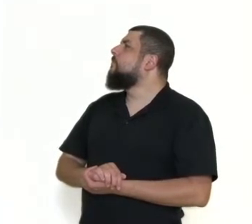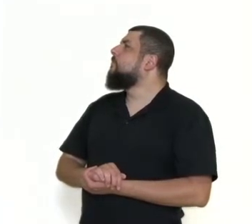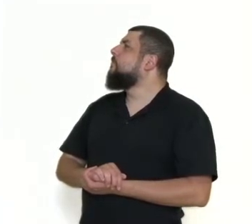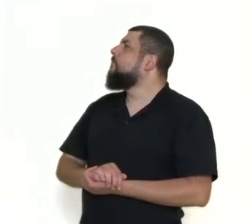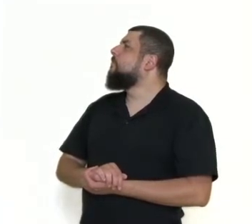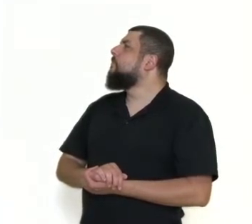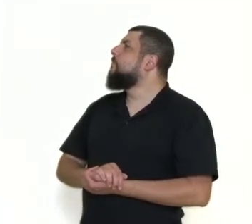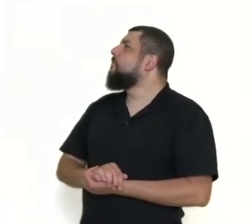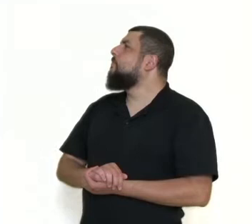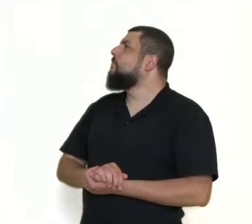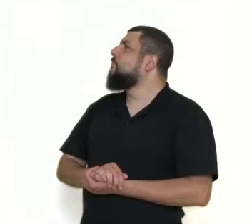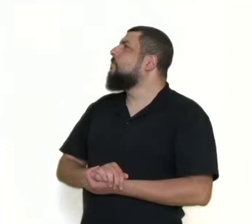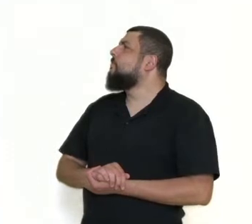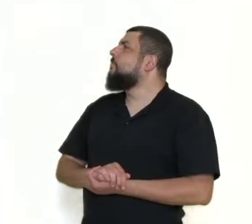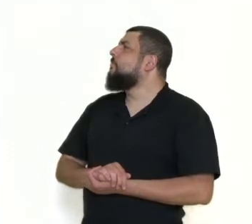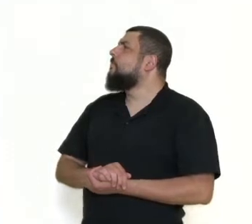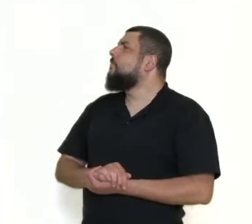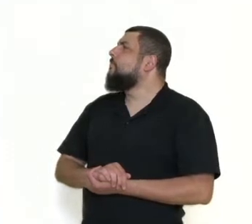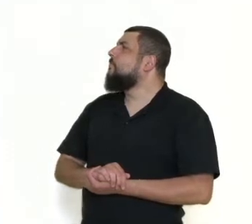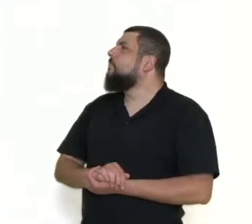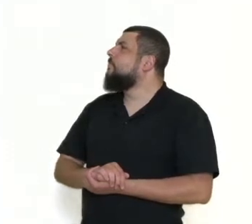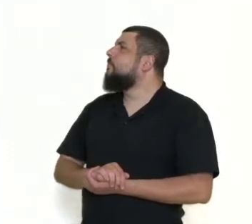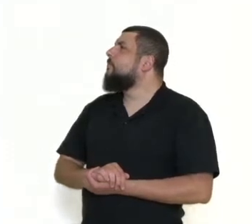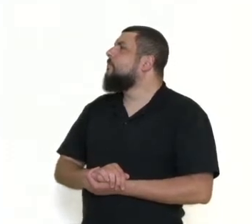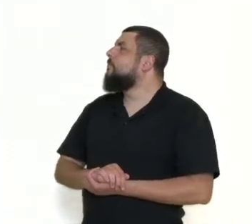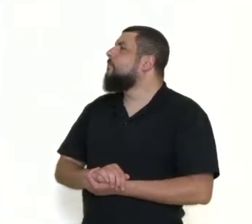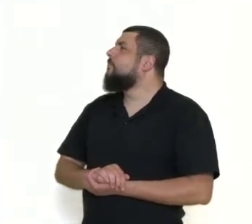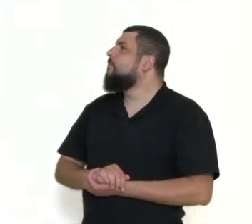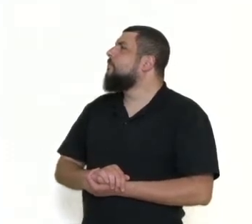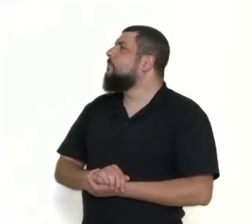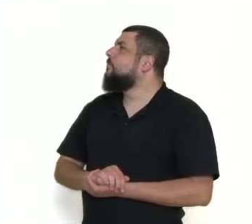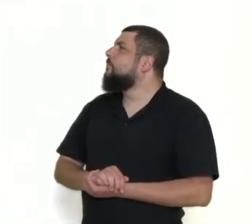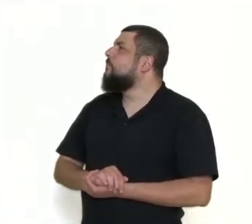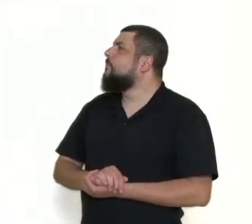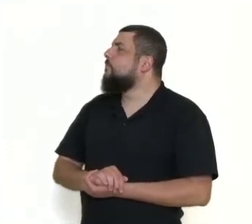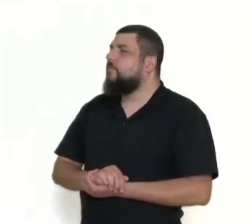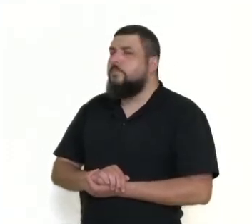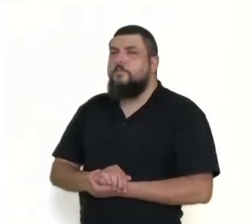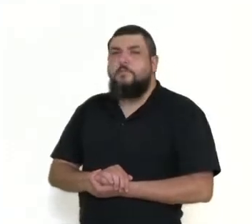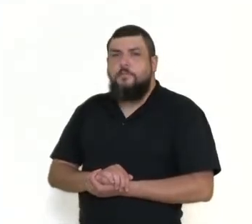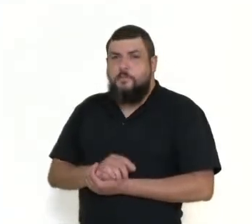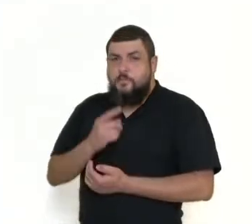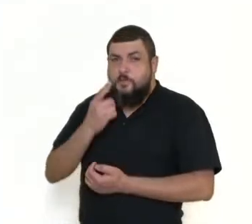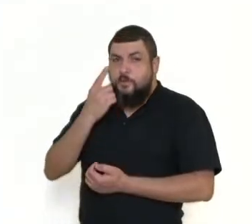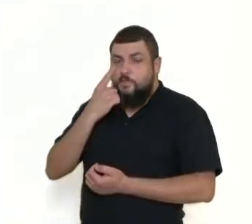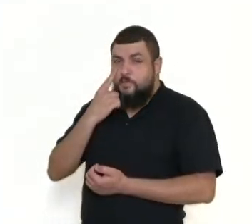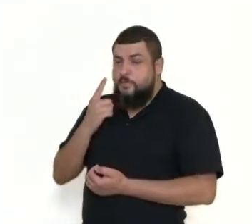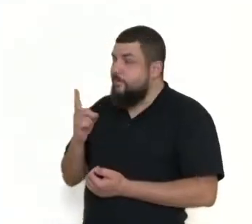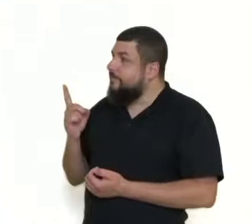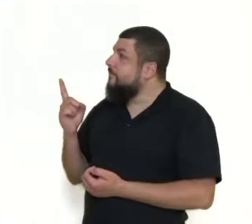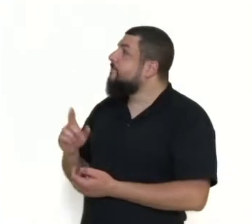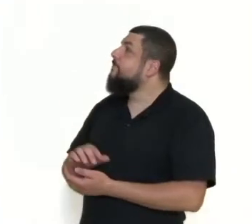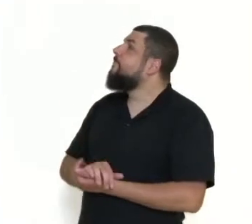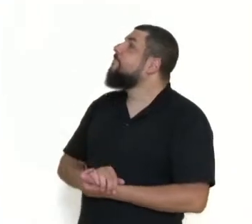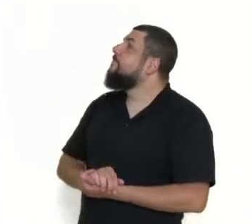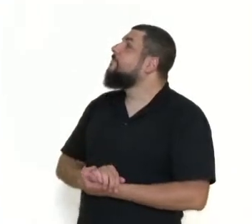Orvalho. Já o seu primeiro romance, Terra Sonâmbula, foi